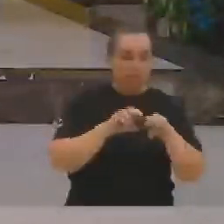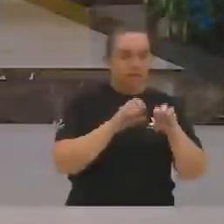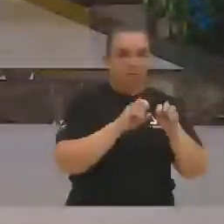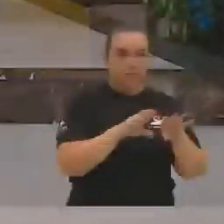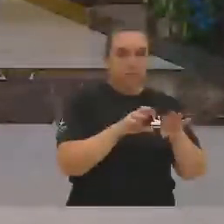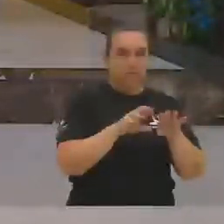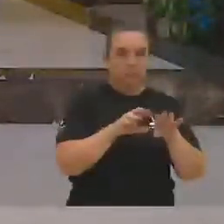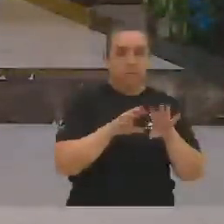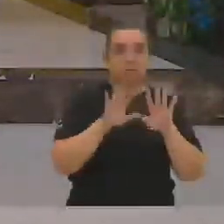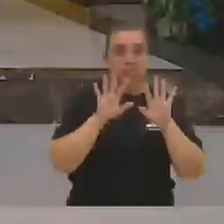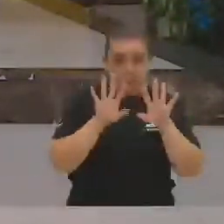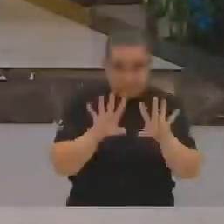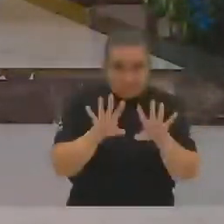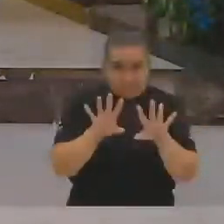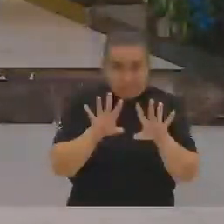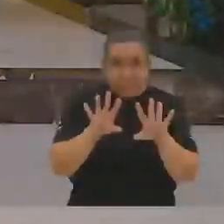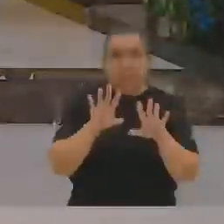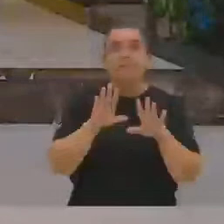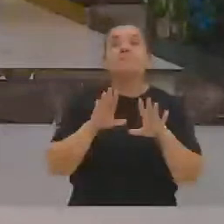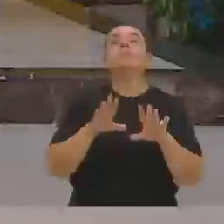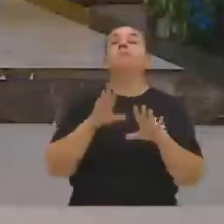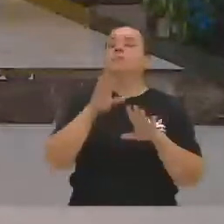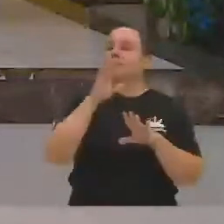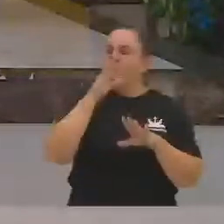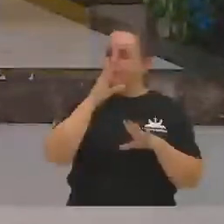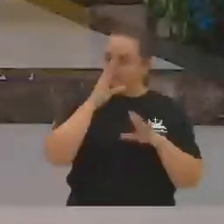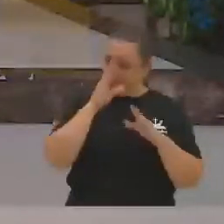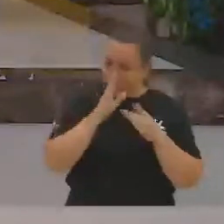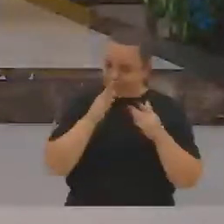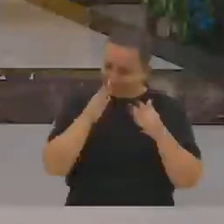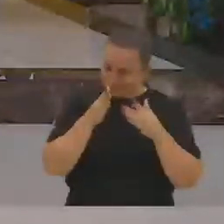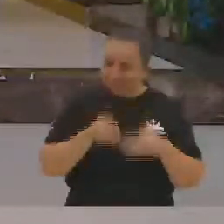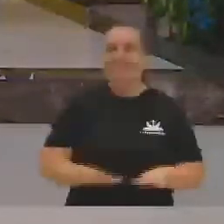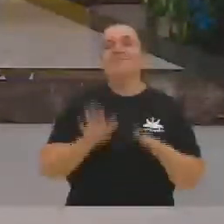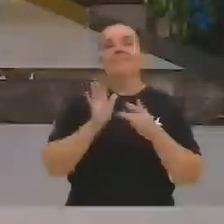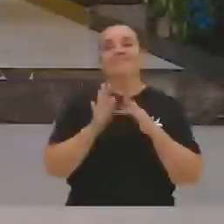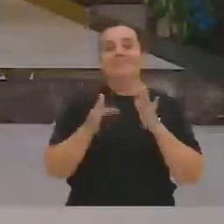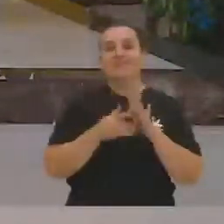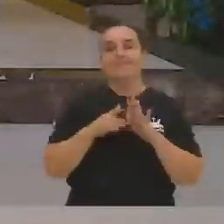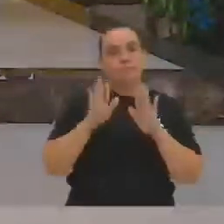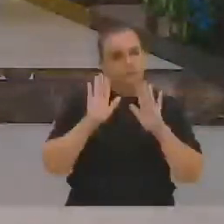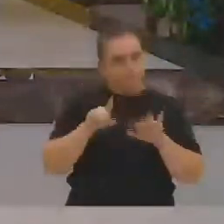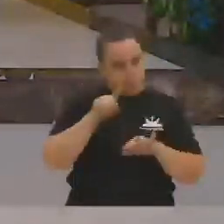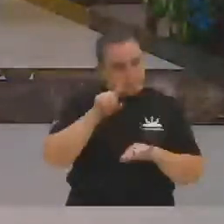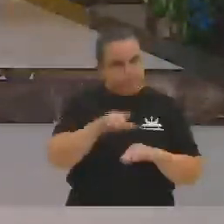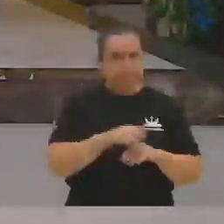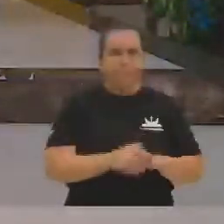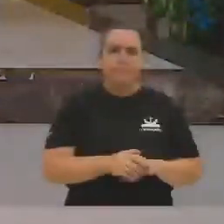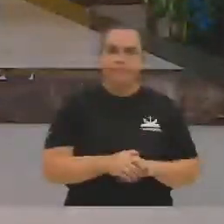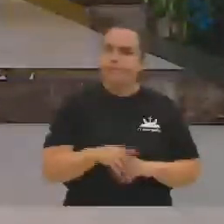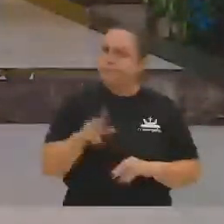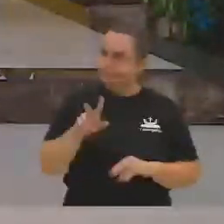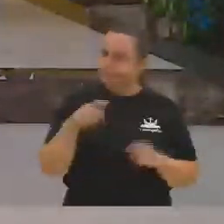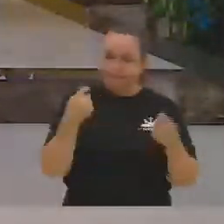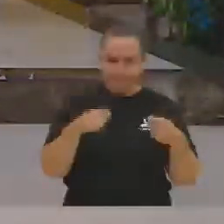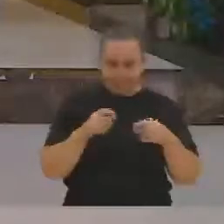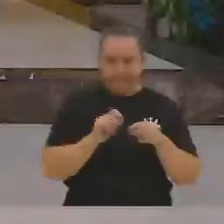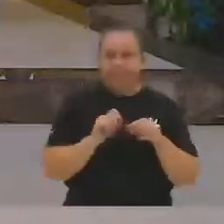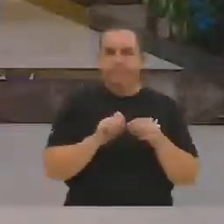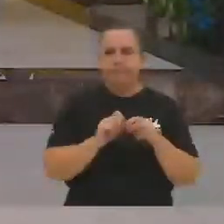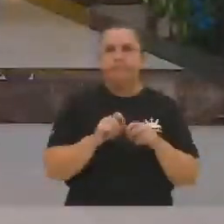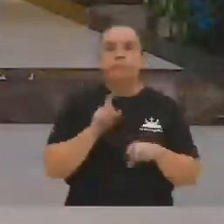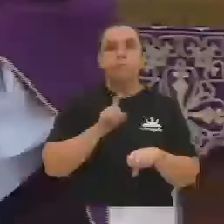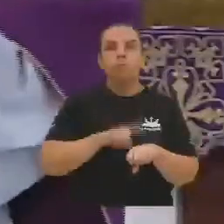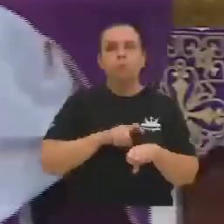Senhor também em oração, e eu já puxo a sua orelha, se a coisa vai ficar desse jeito, dá